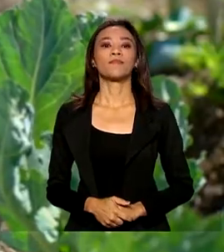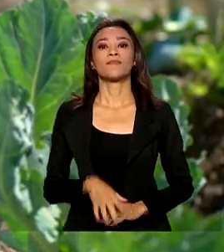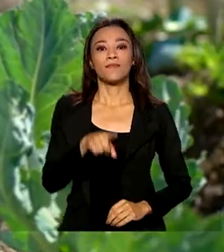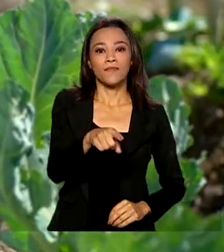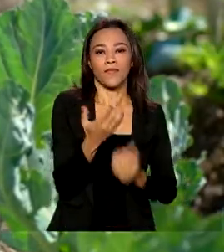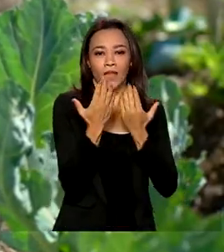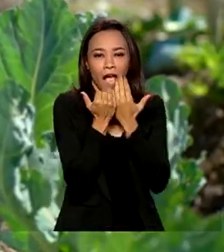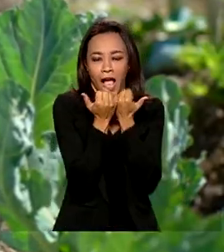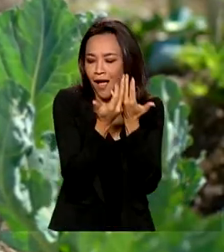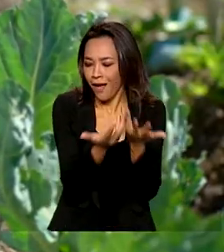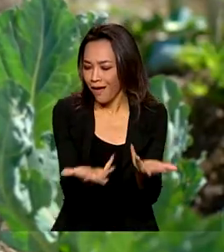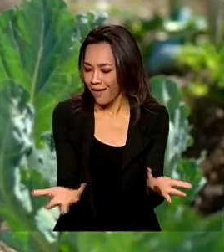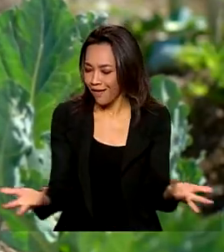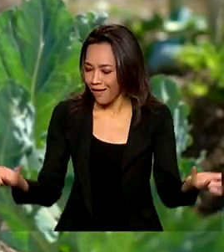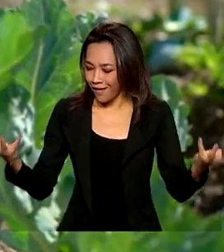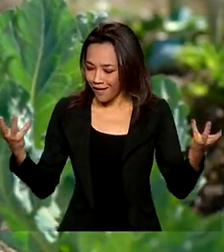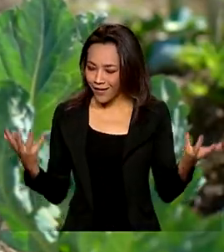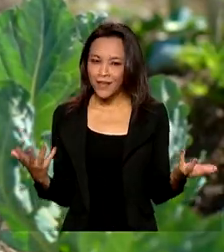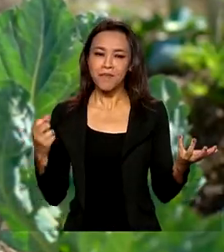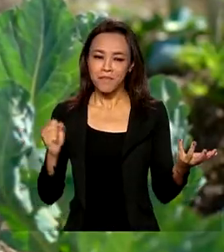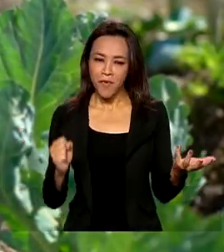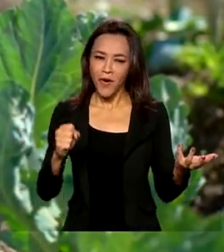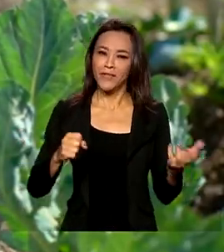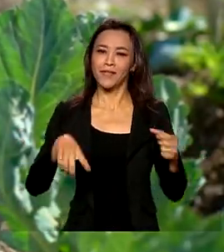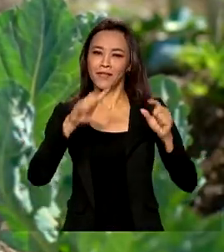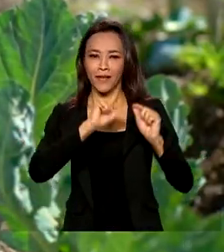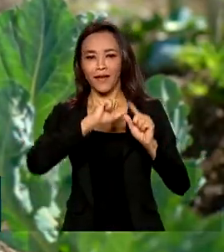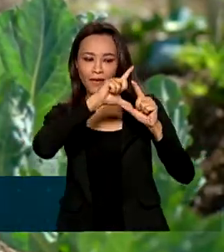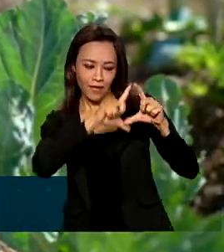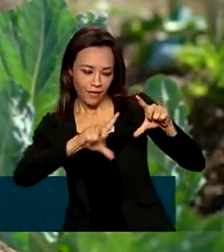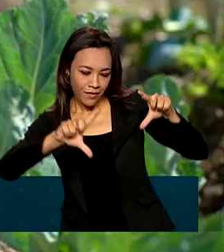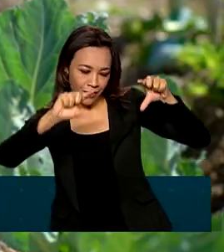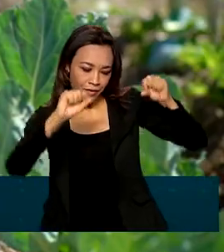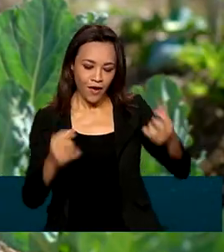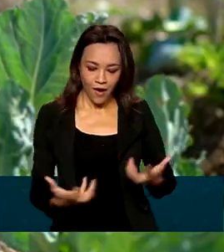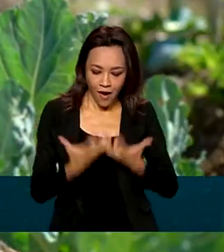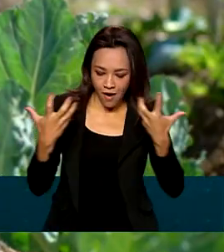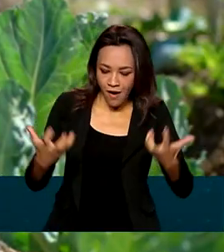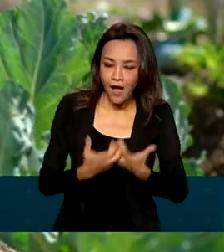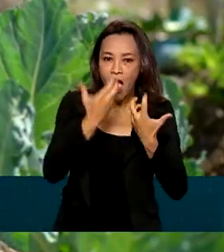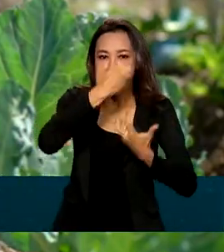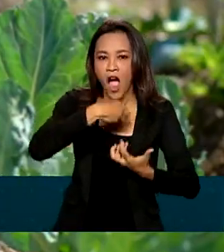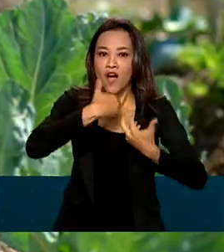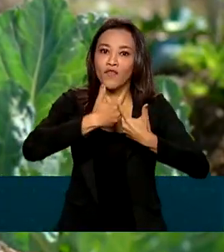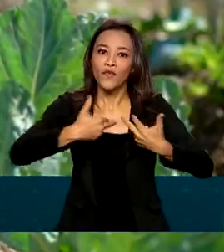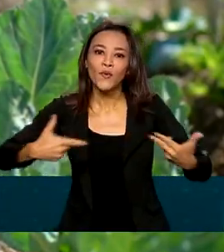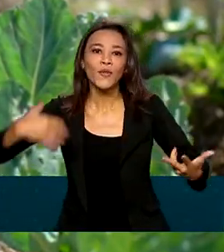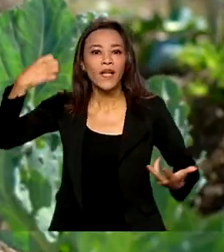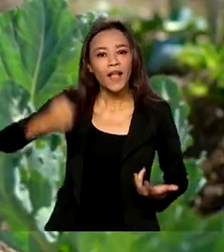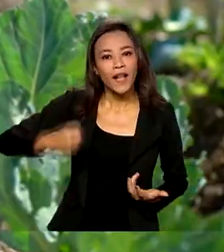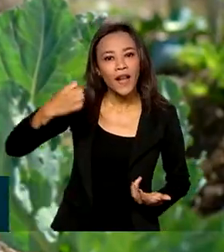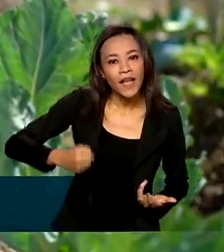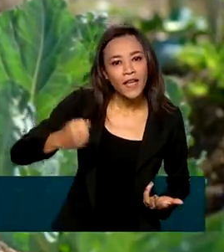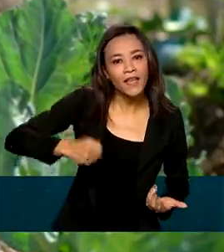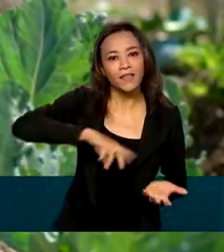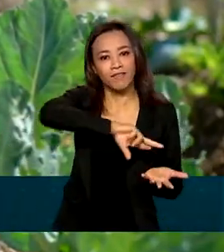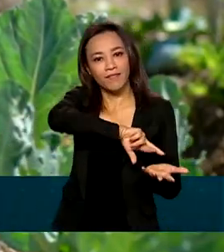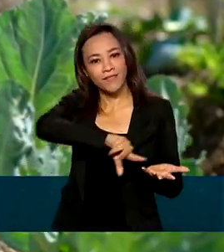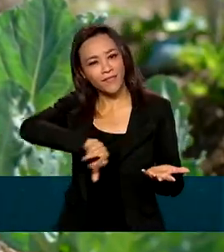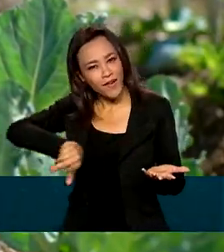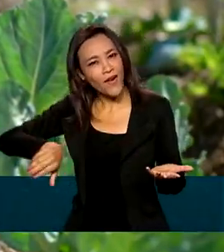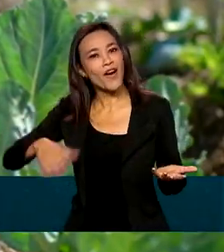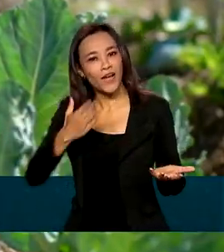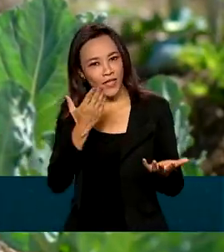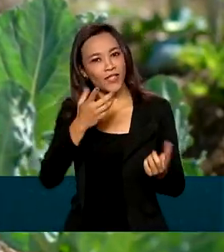Os produtos orgânicos podem ser hortaliças e frutas, carnes, leites e derivados, enfim, podem ser de